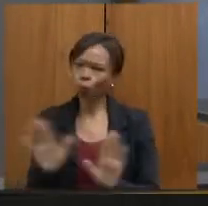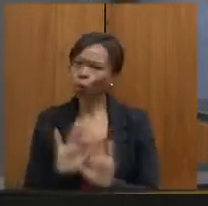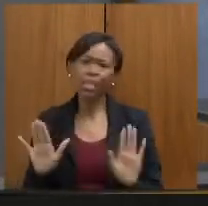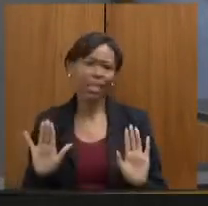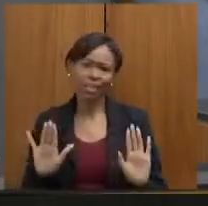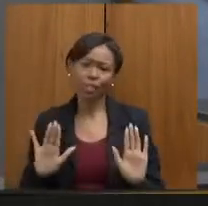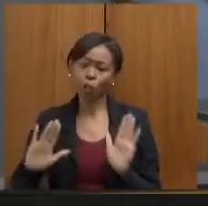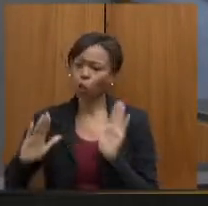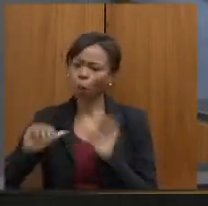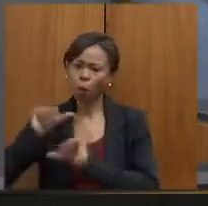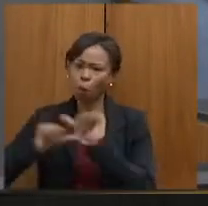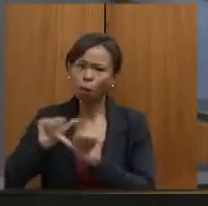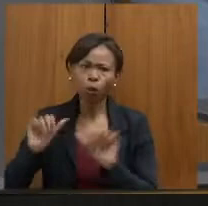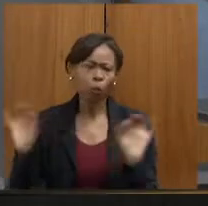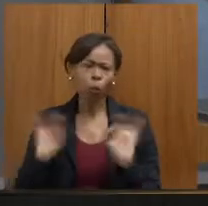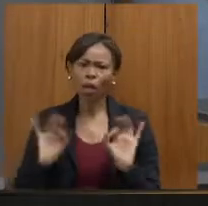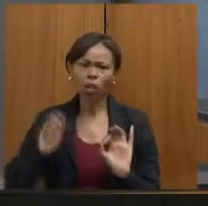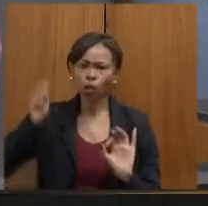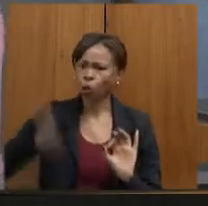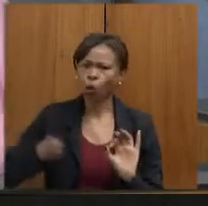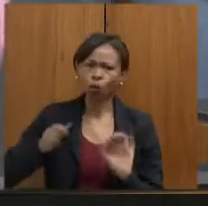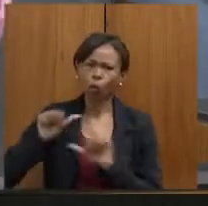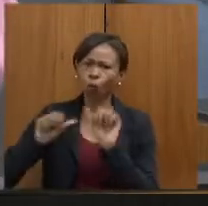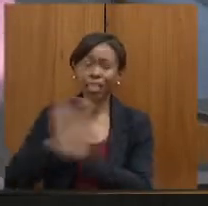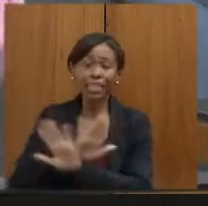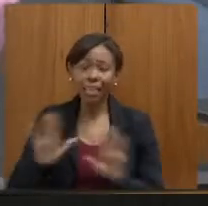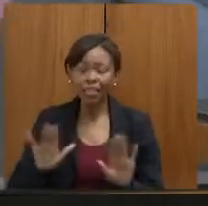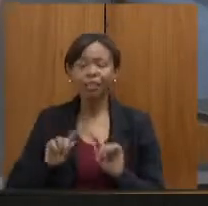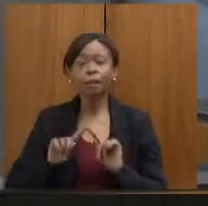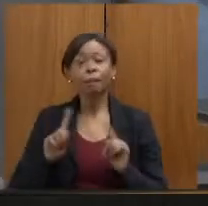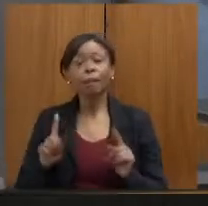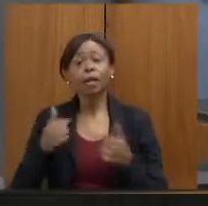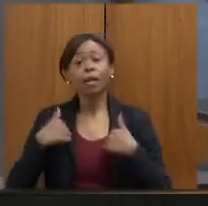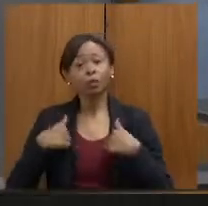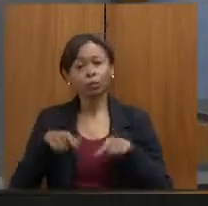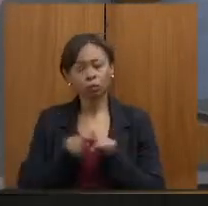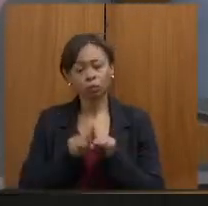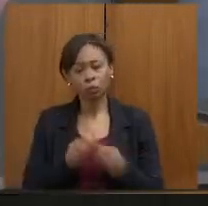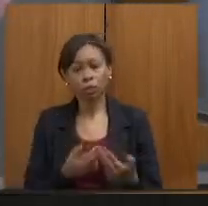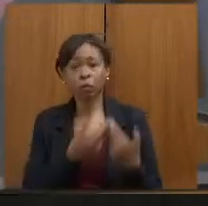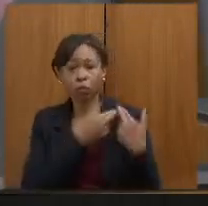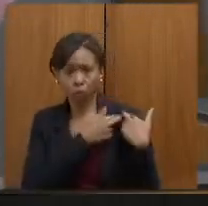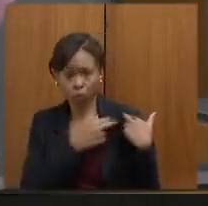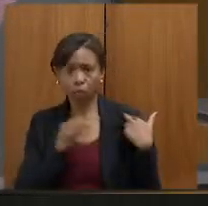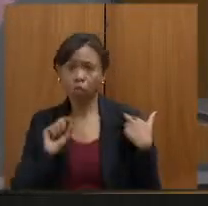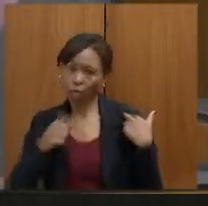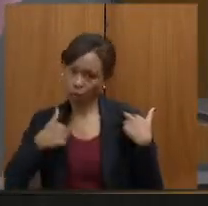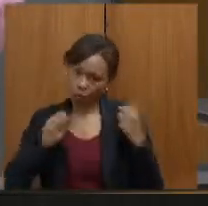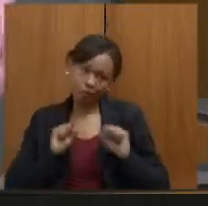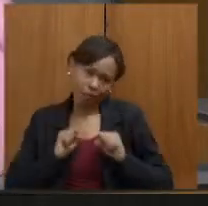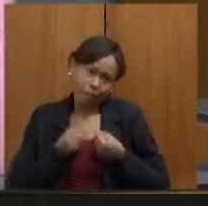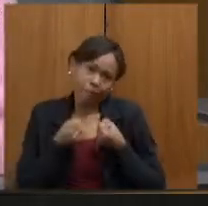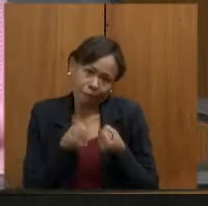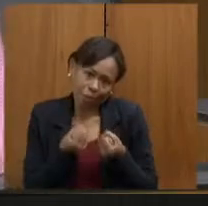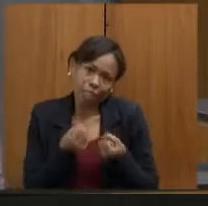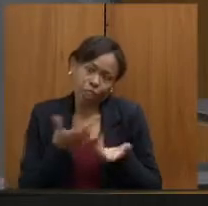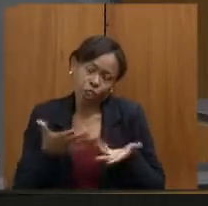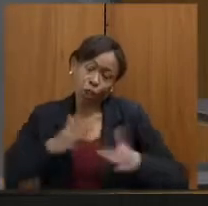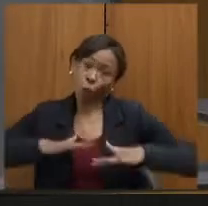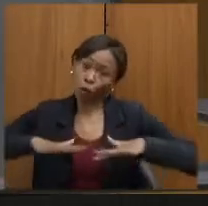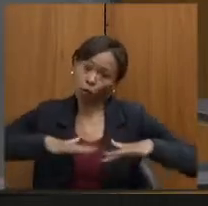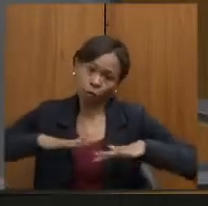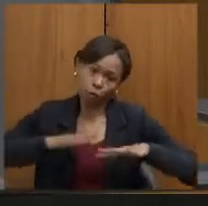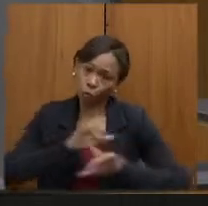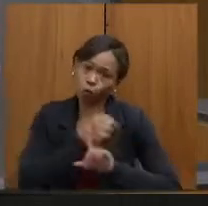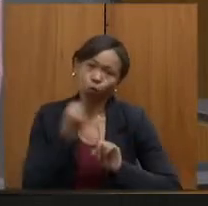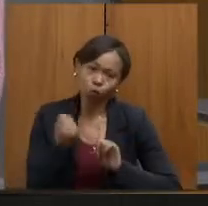viabiliza é nenhuma decisão judicial e me cumprir também como aquela que faz a defesa né de movimento socialmente